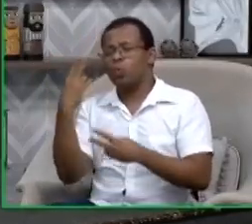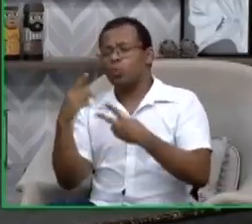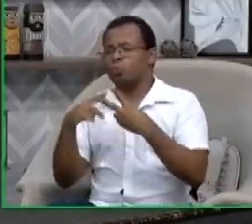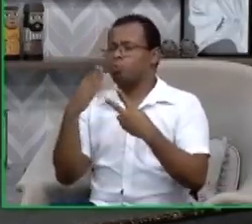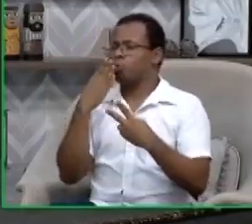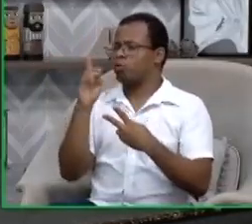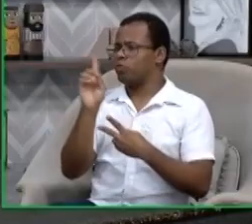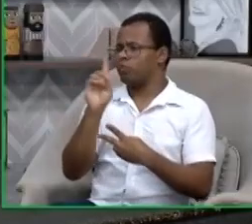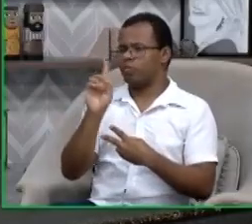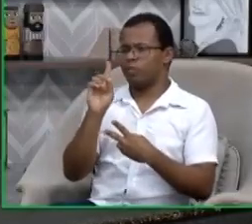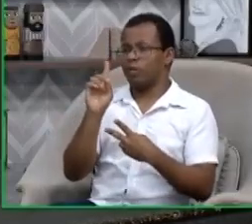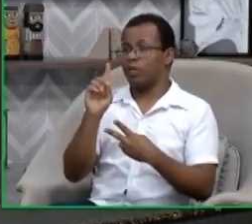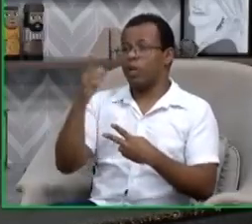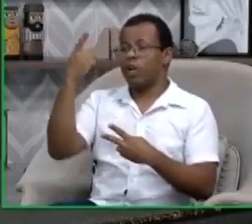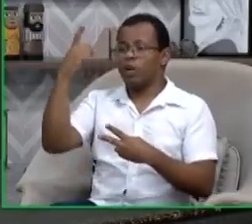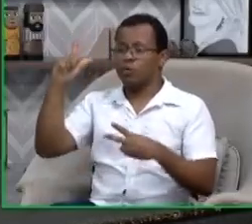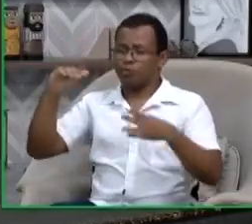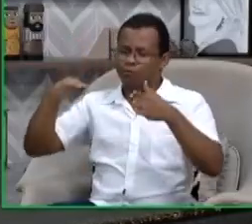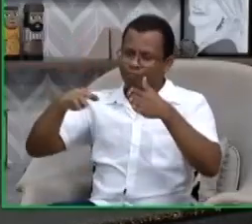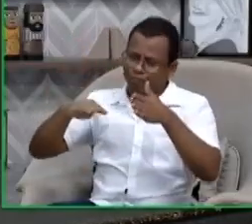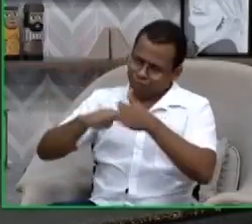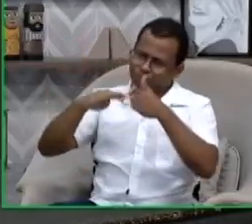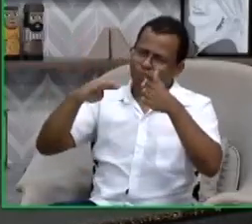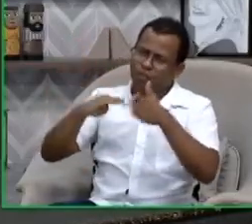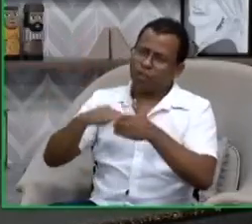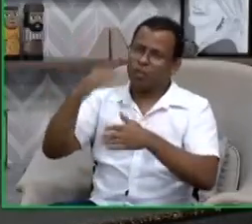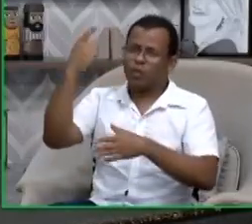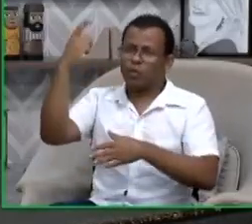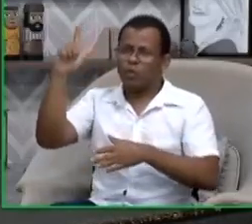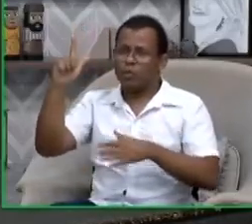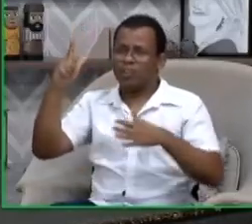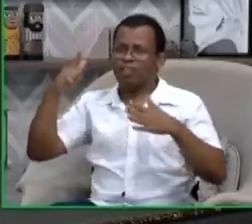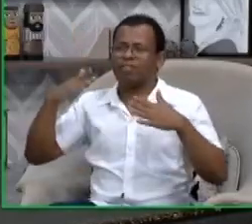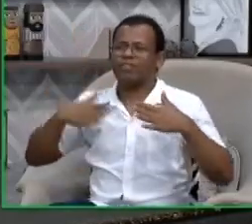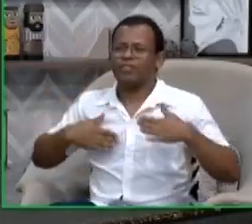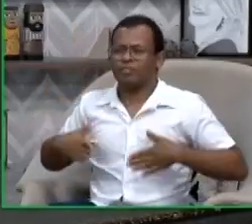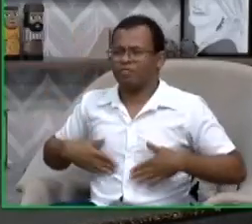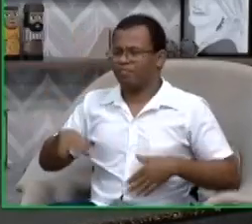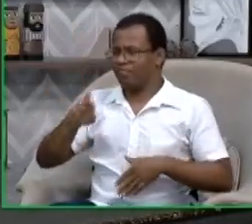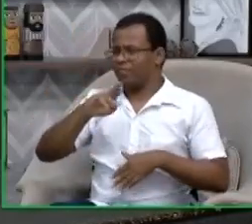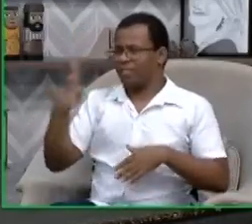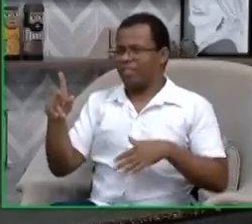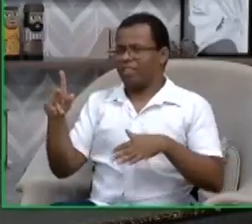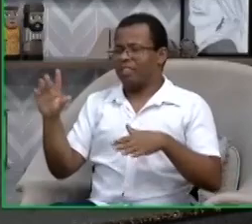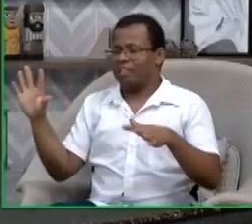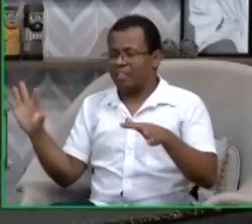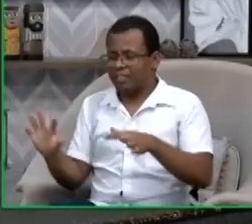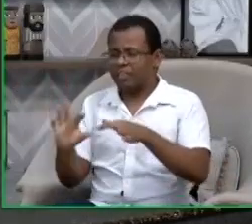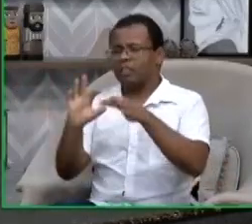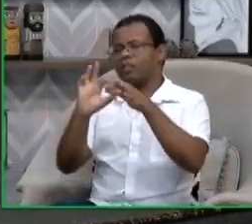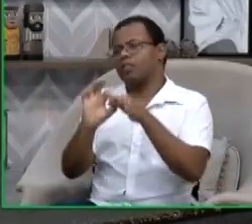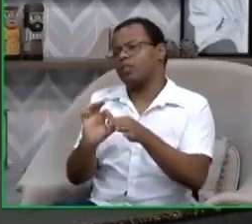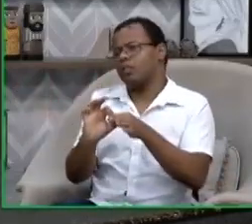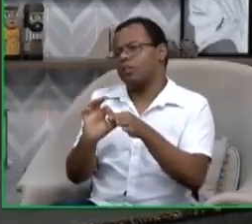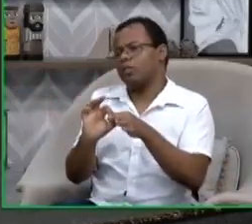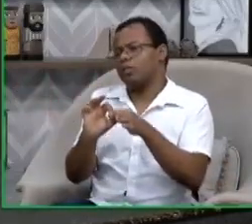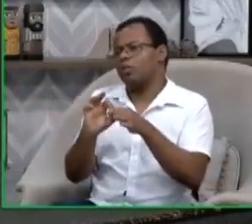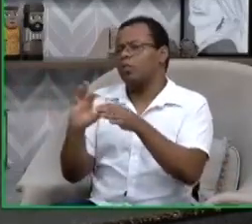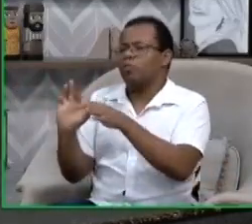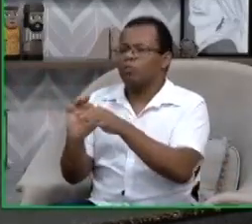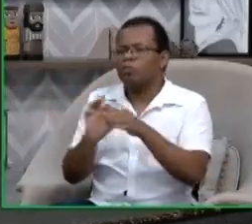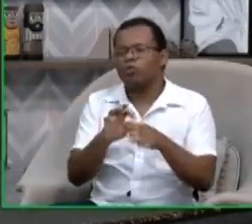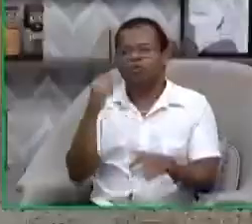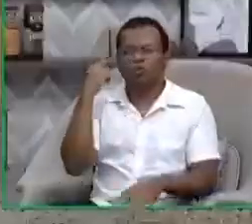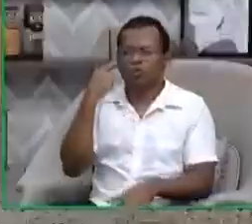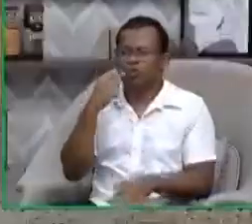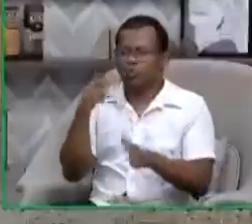muda, porque é outra limitação, é outra questão física, não está diretamente relacionada com a